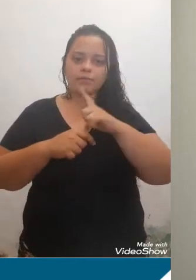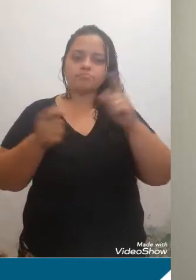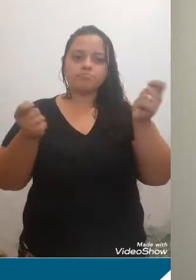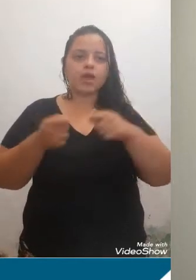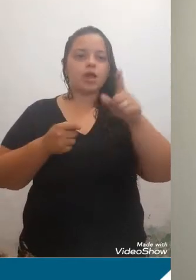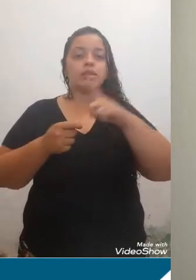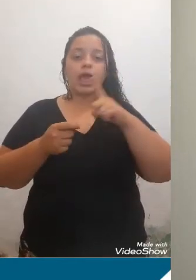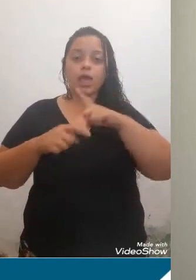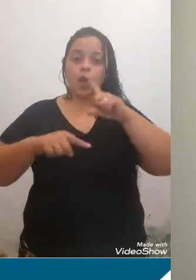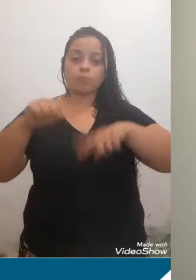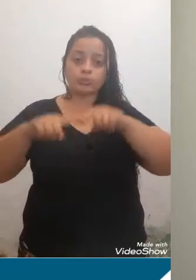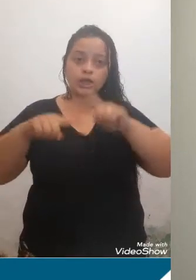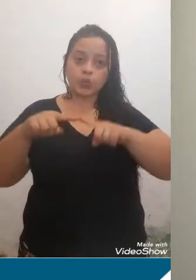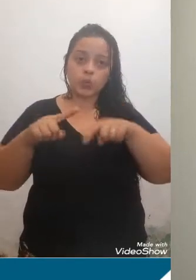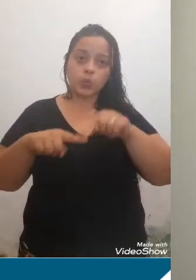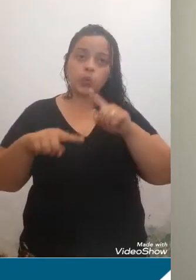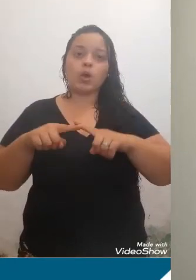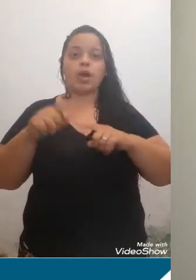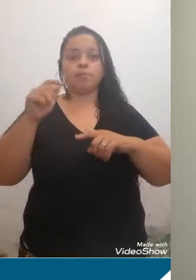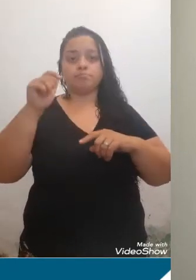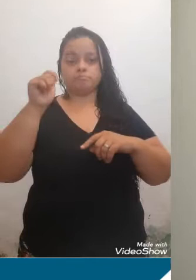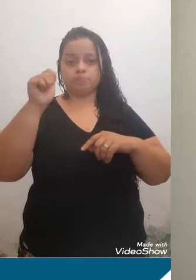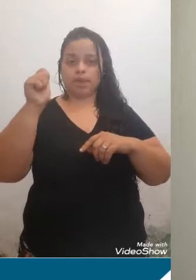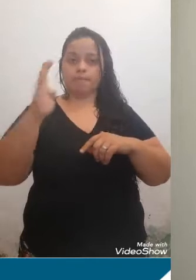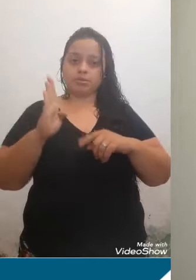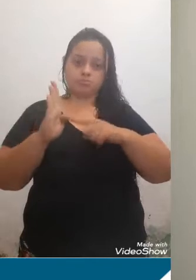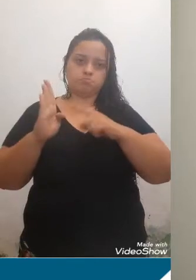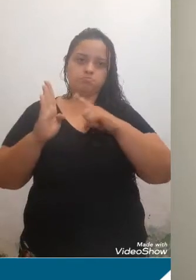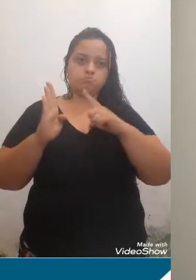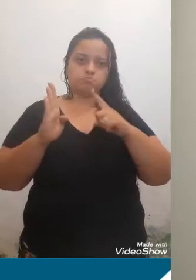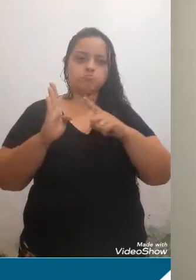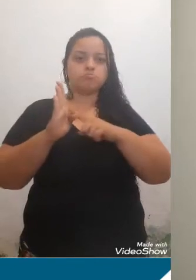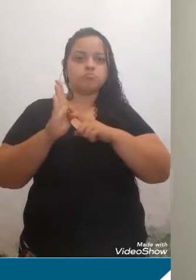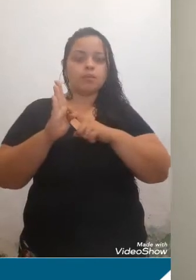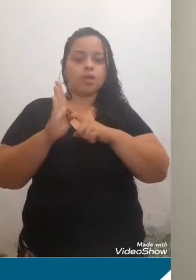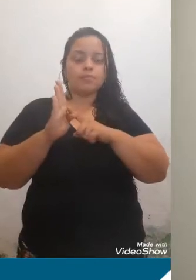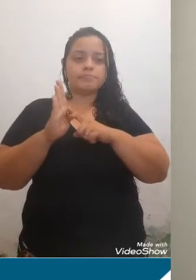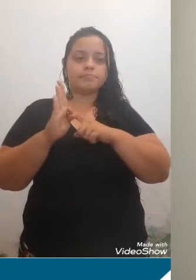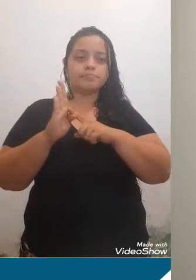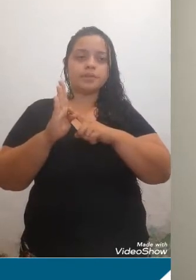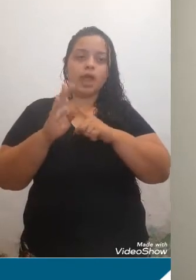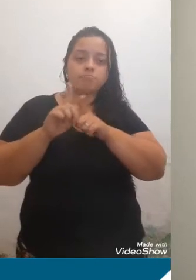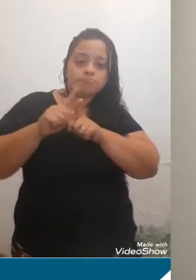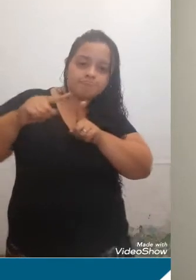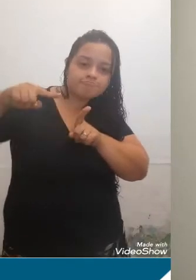olhar, observar um objeto, né, AB, ok?